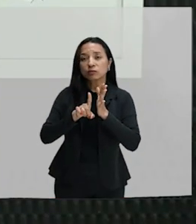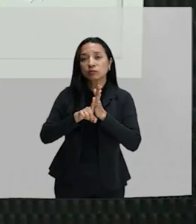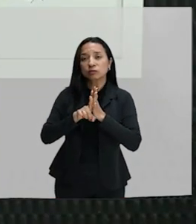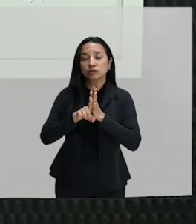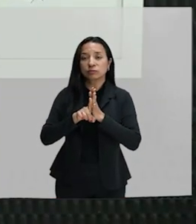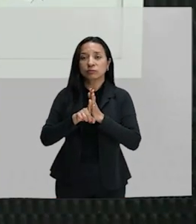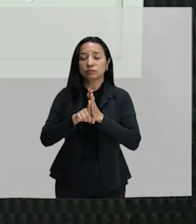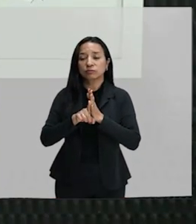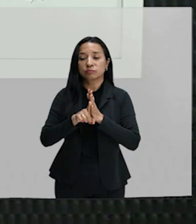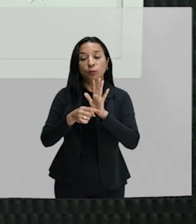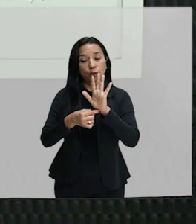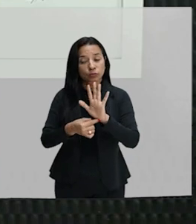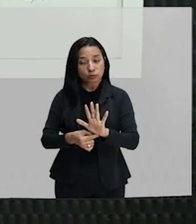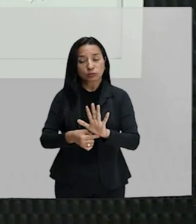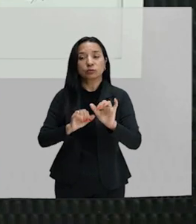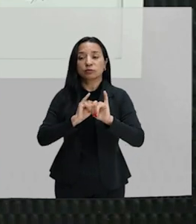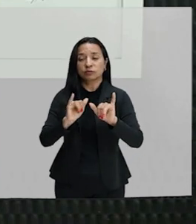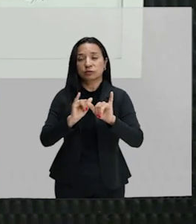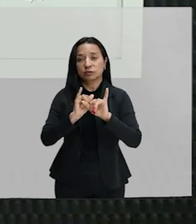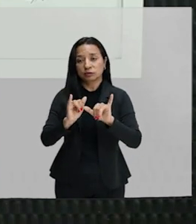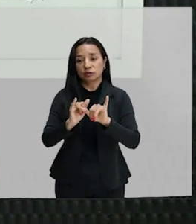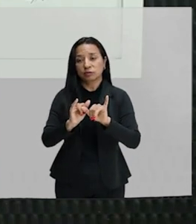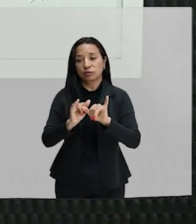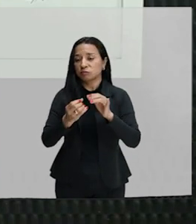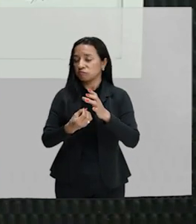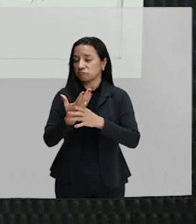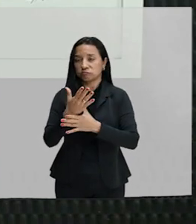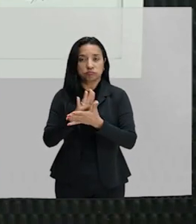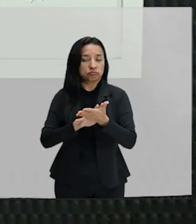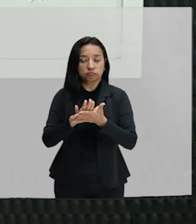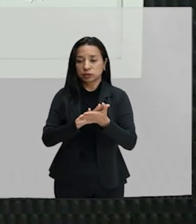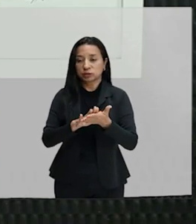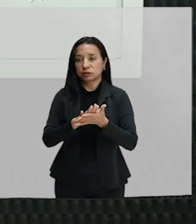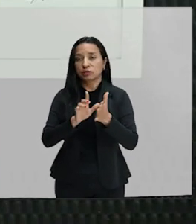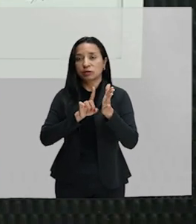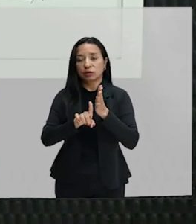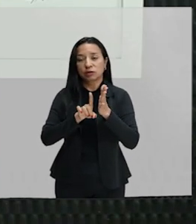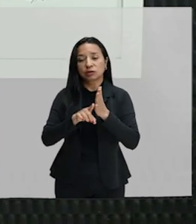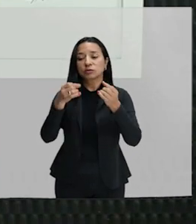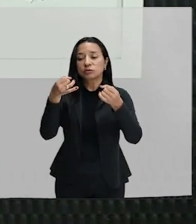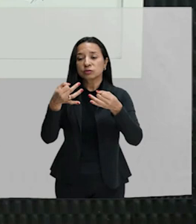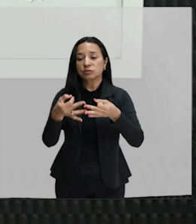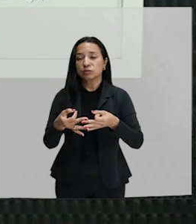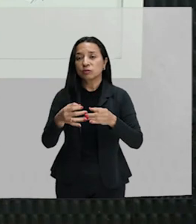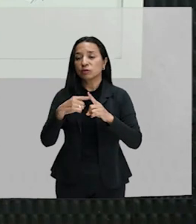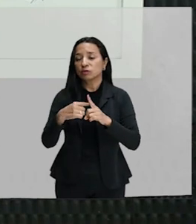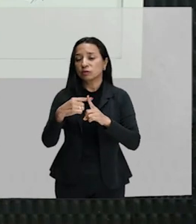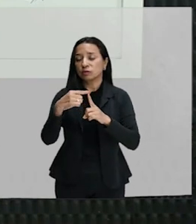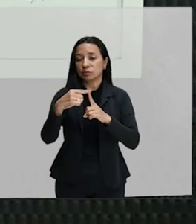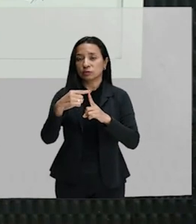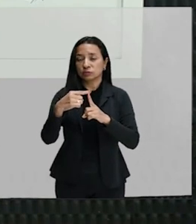questão te deu essa informação essa informação ela não nasceu do nada a questão falou uma